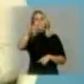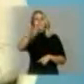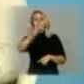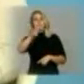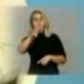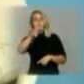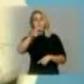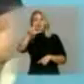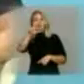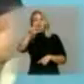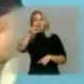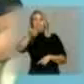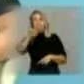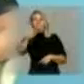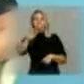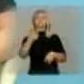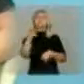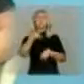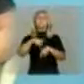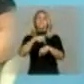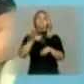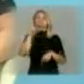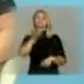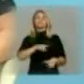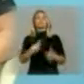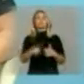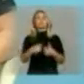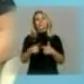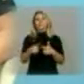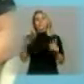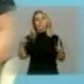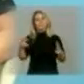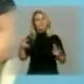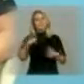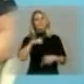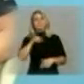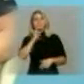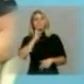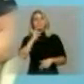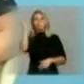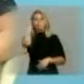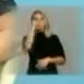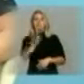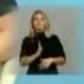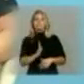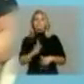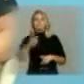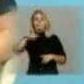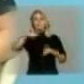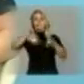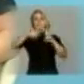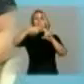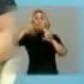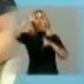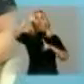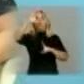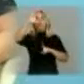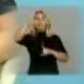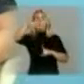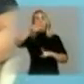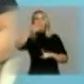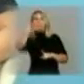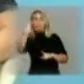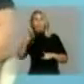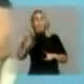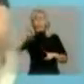Isso foi pelo último boletim da OMS. O boletim anterior colocava Brasil seguido de Congo, Nepal